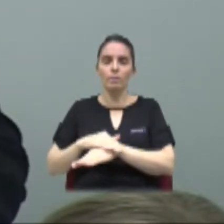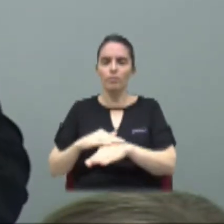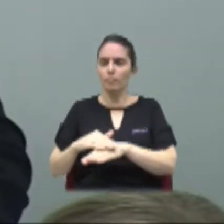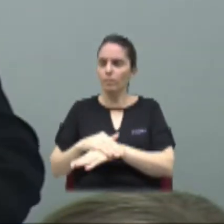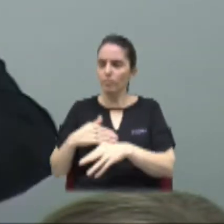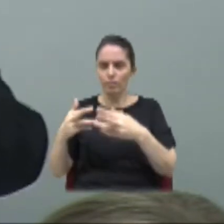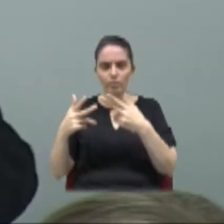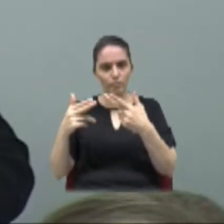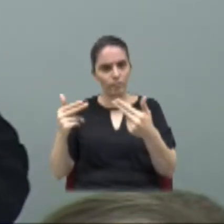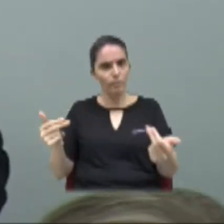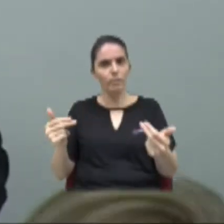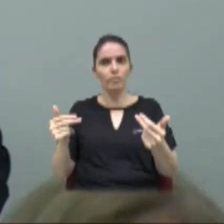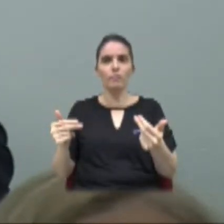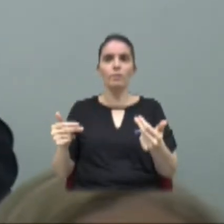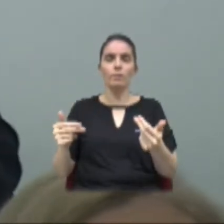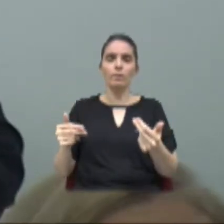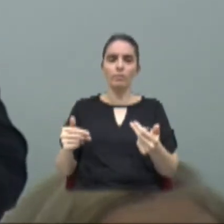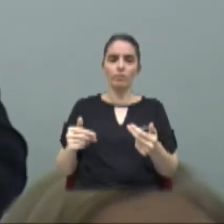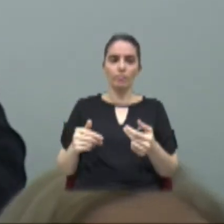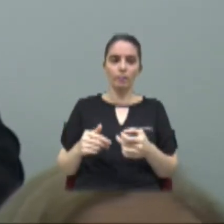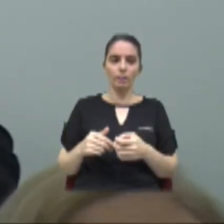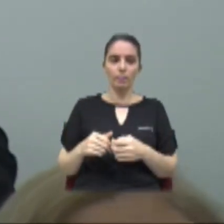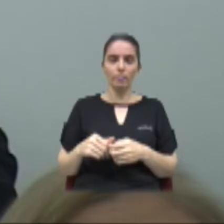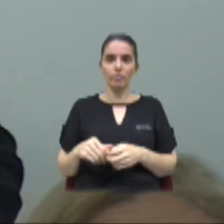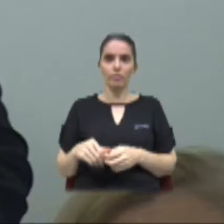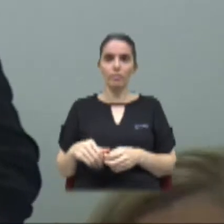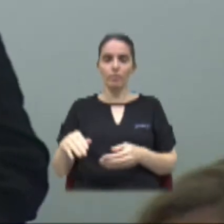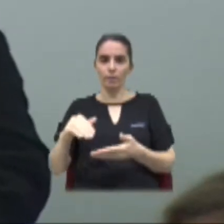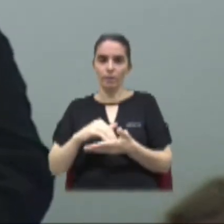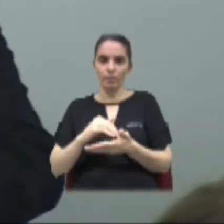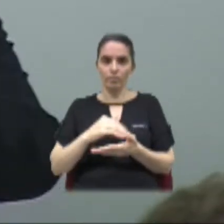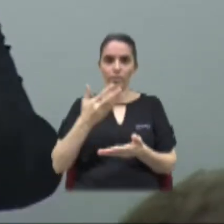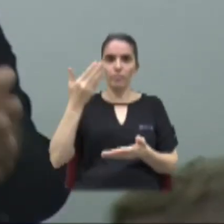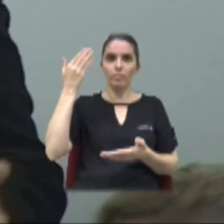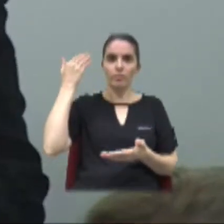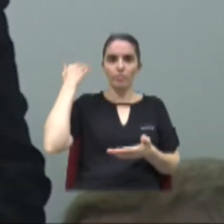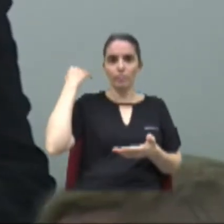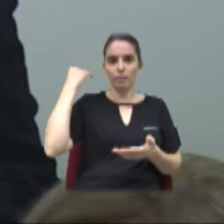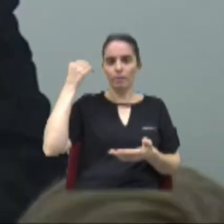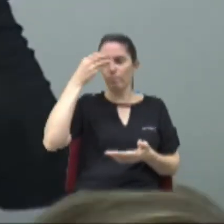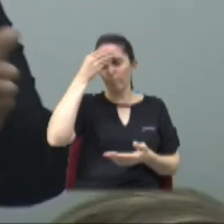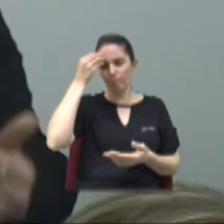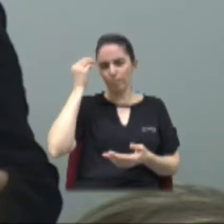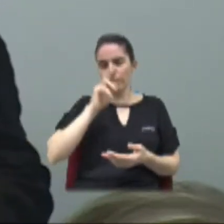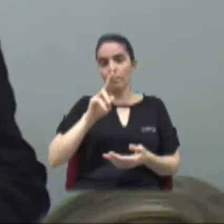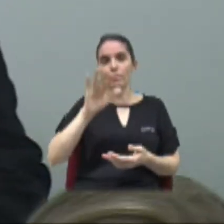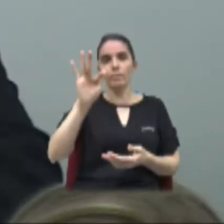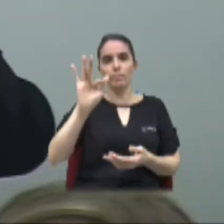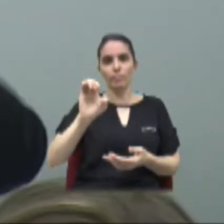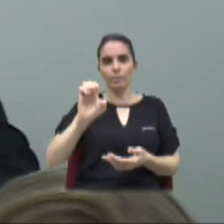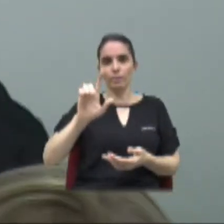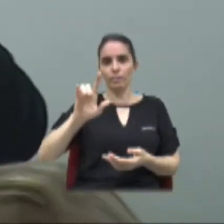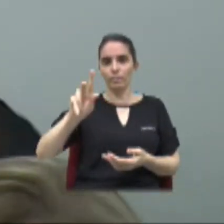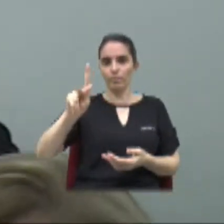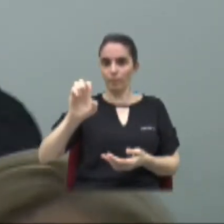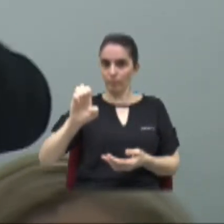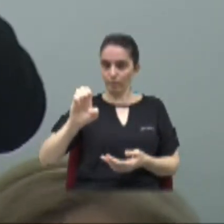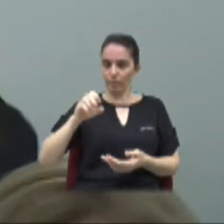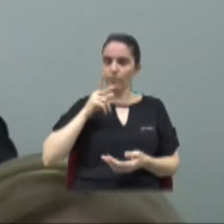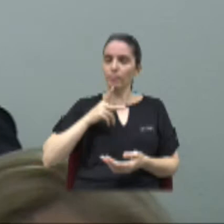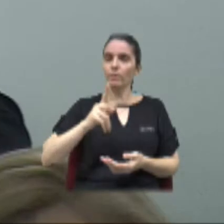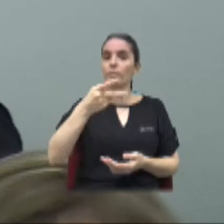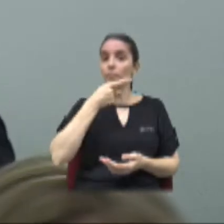início de fala, anteriormente, disse que nós tínhamos uma fila de 15 mil que abaixou para